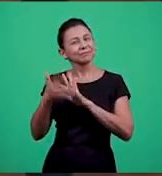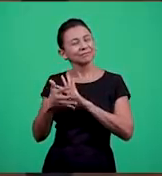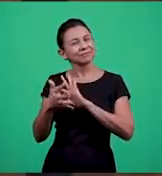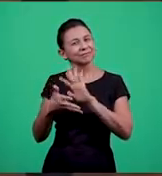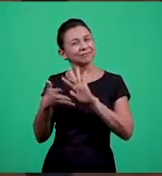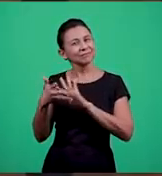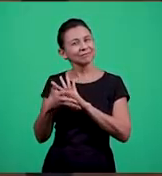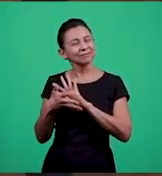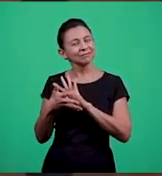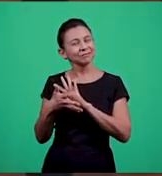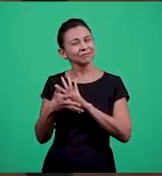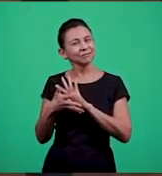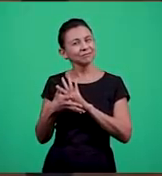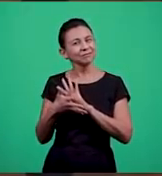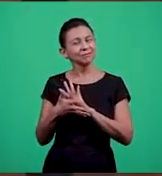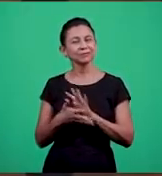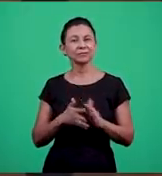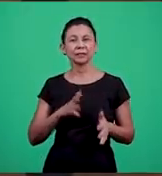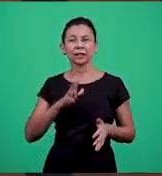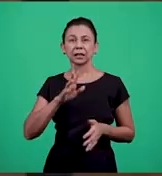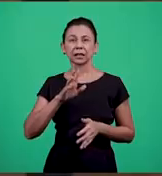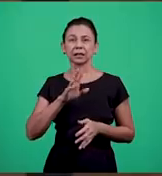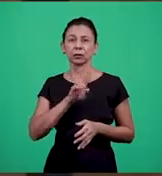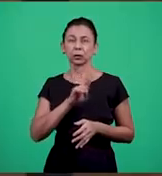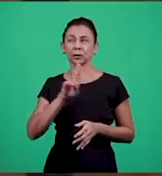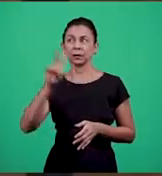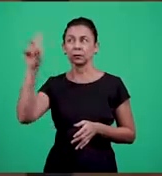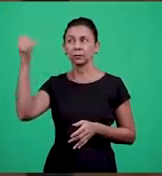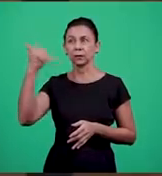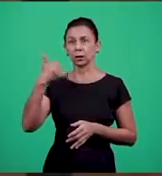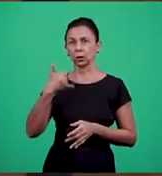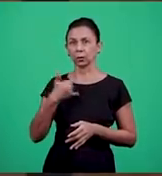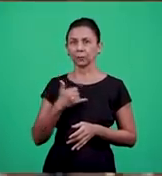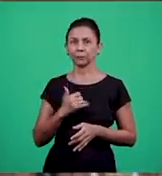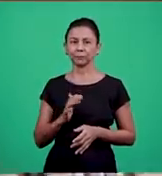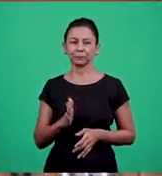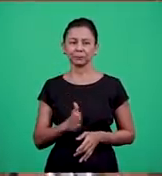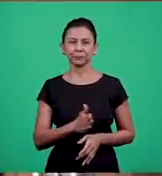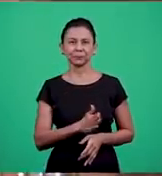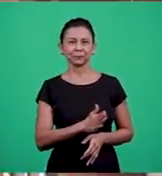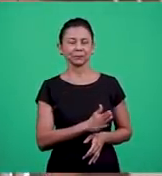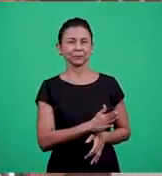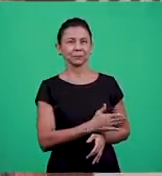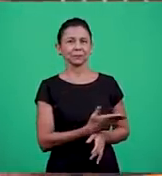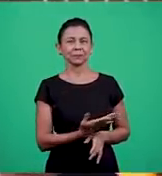ao Senhor. Vamos cantar o hino Deus Falou Comigo.